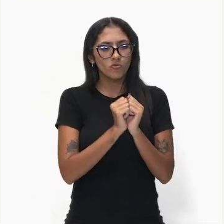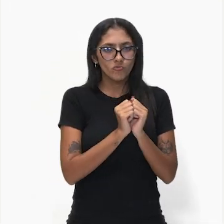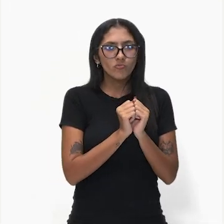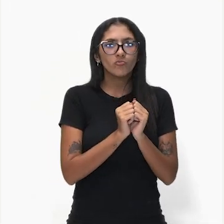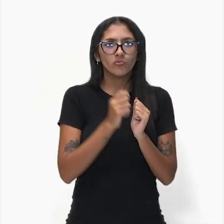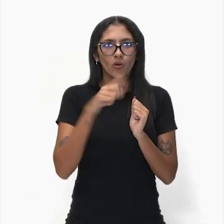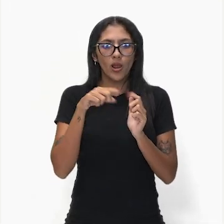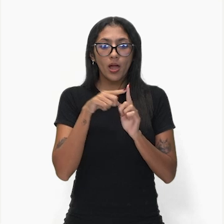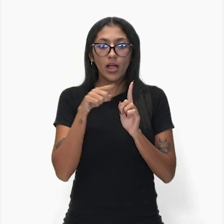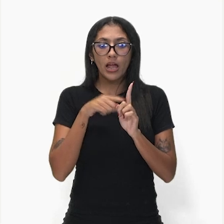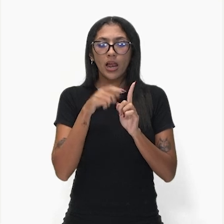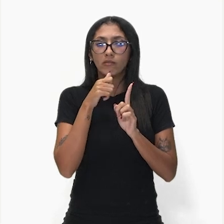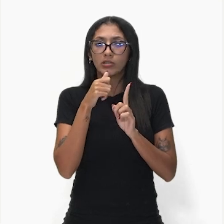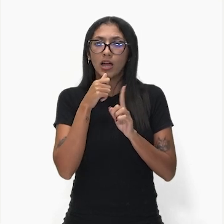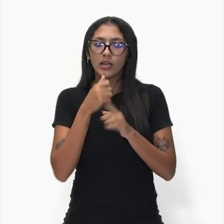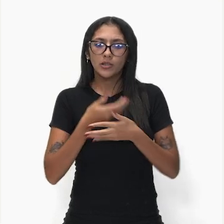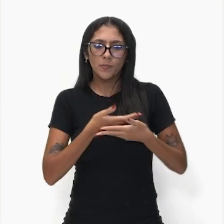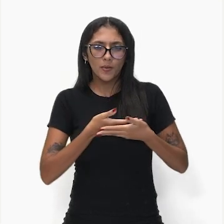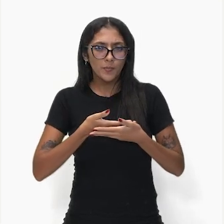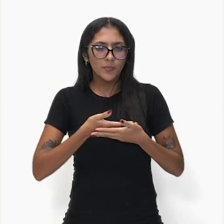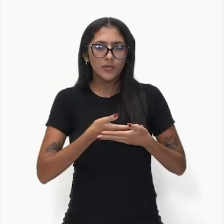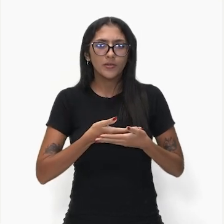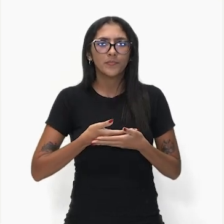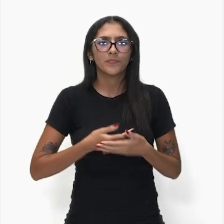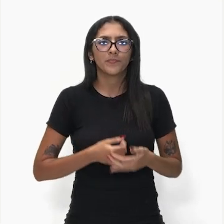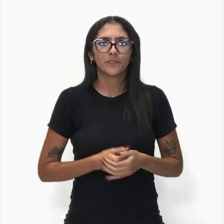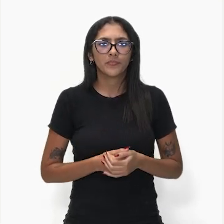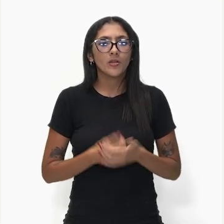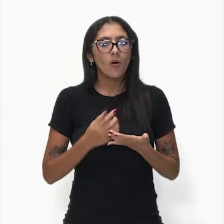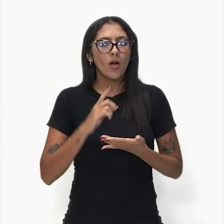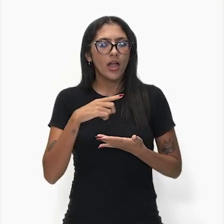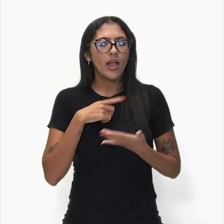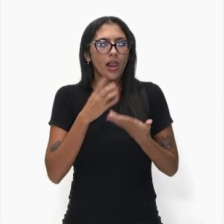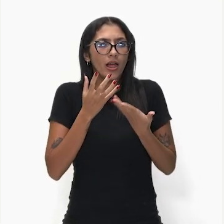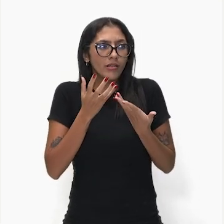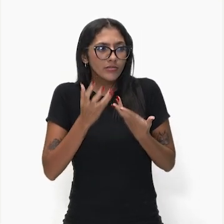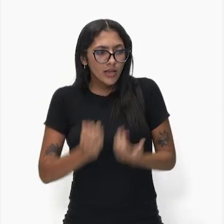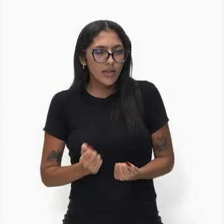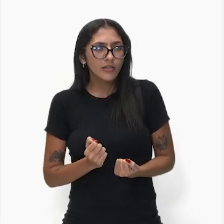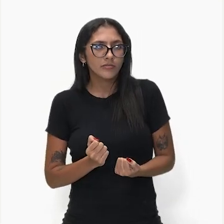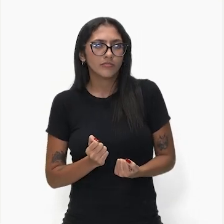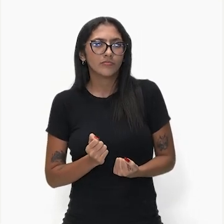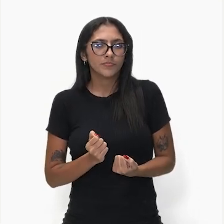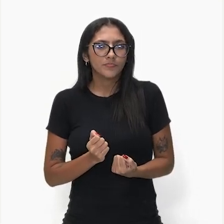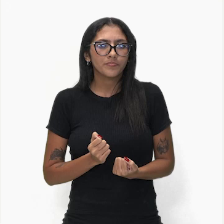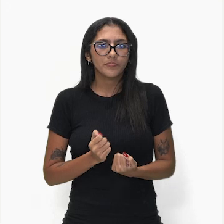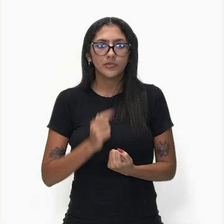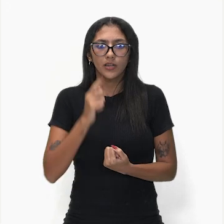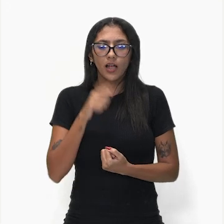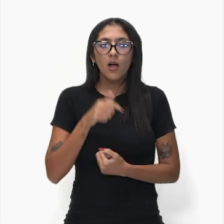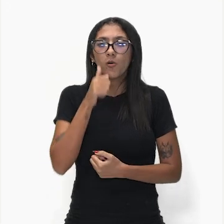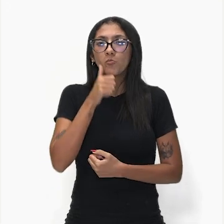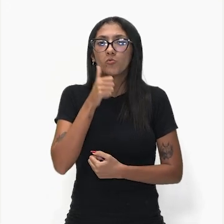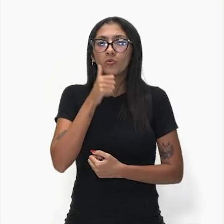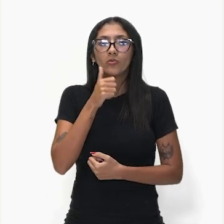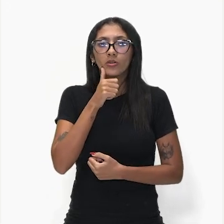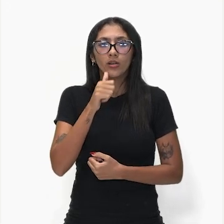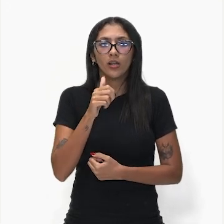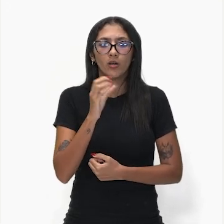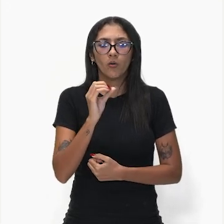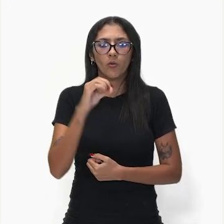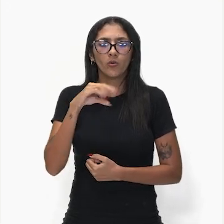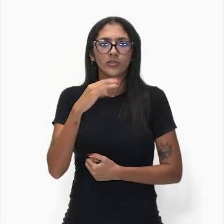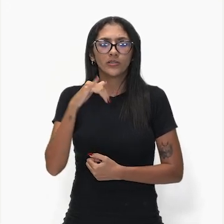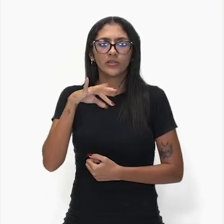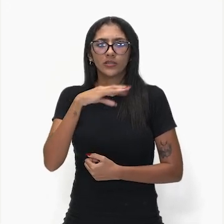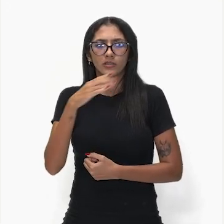criança que ia nascer, que ela vê isso de bom grado, lembrando que Conceição aqui, ela tinha um interesse por